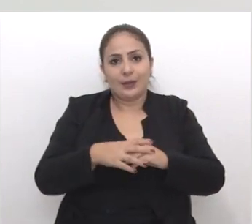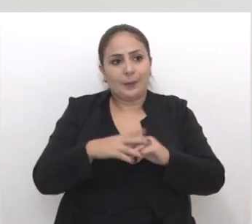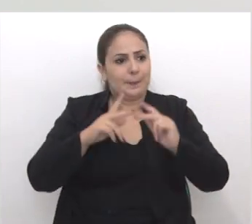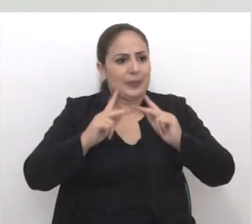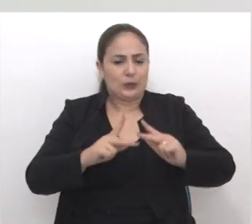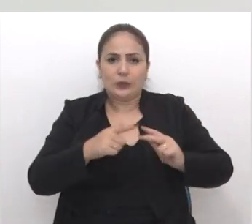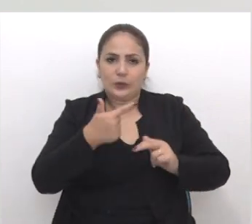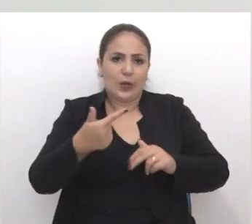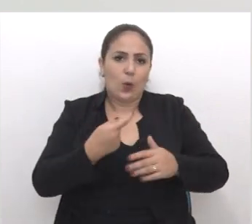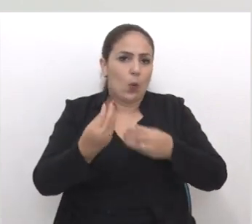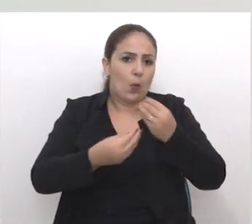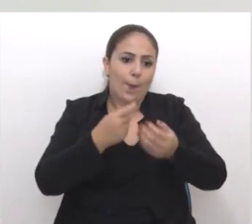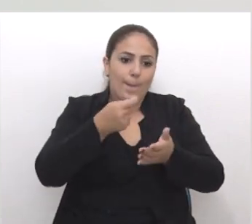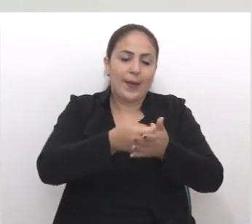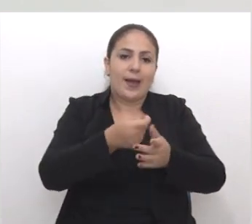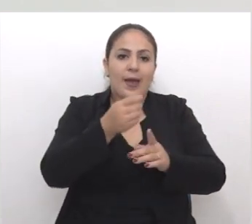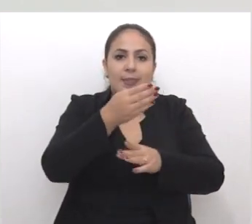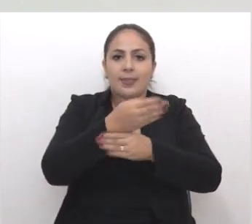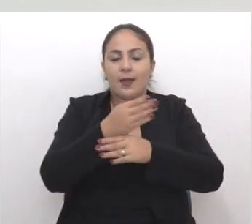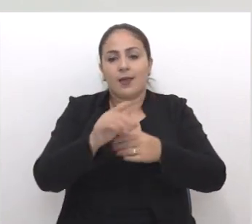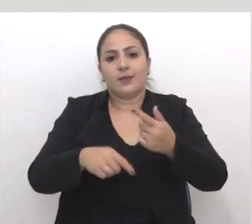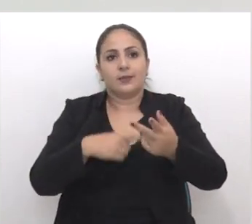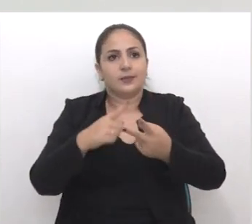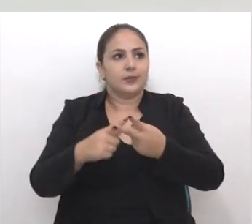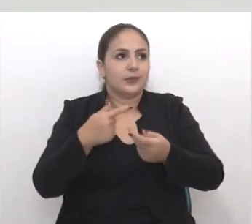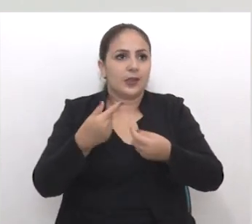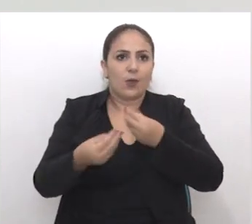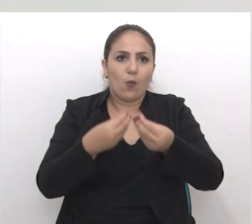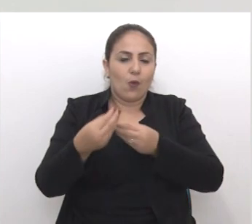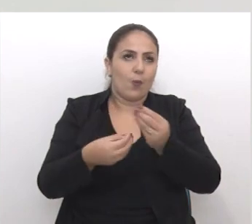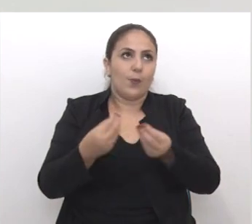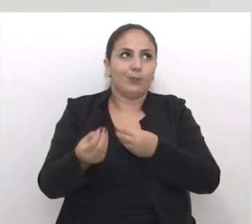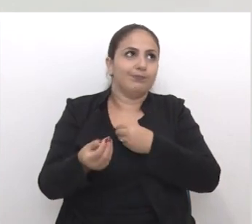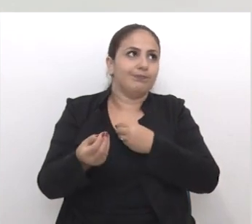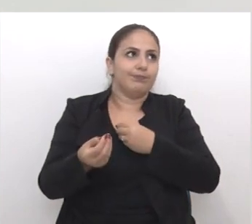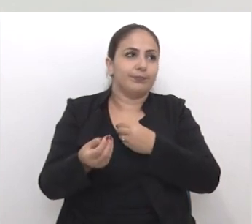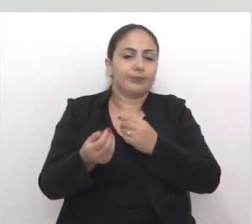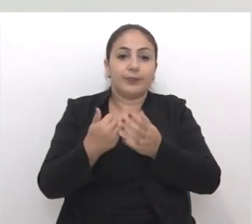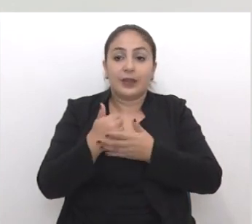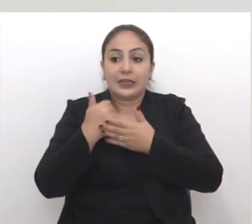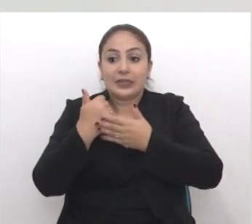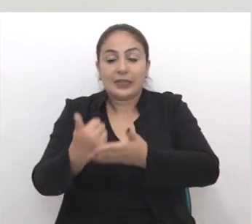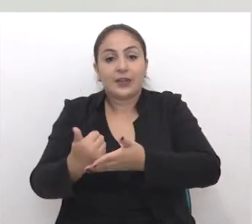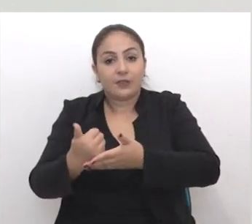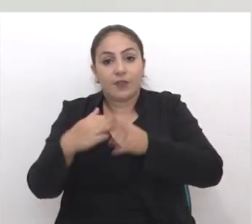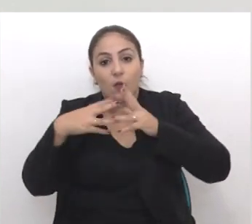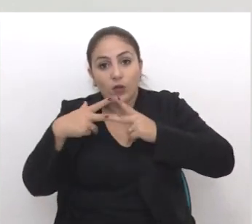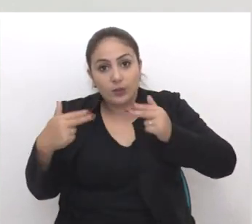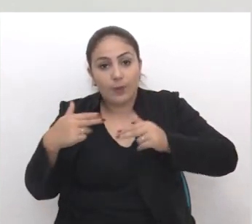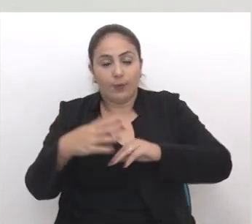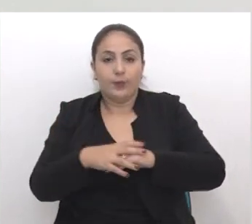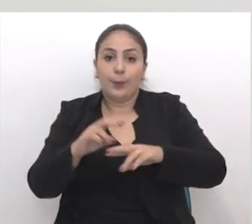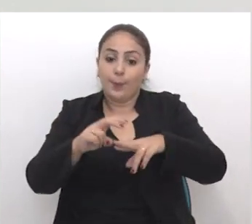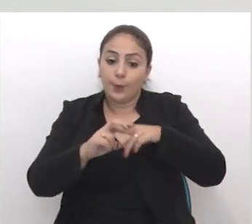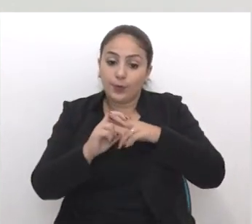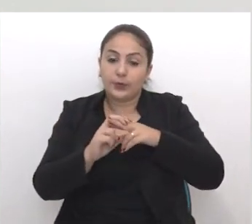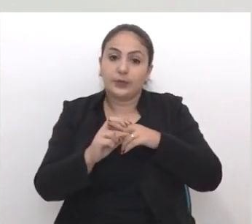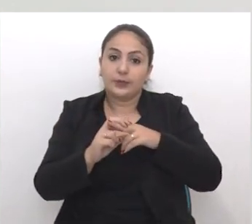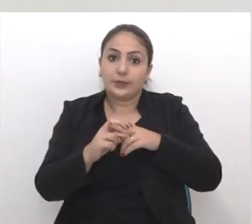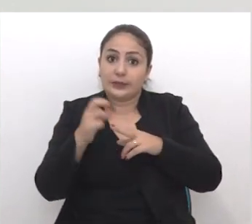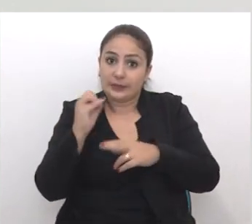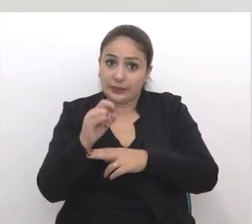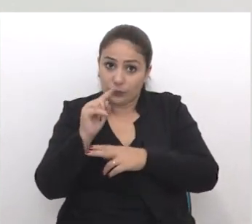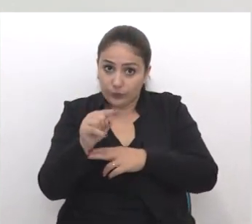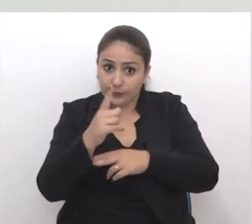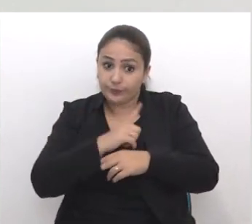pagar táxi, não tem condições de pagar, não tem condições de levar o animal. Então,